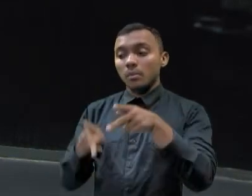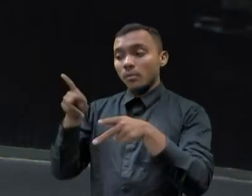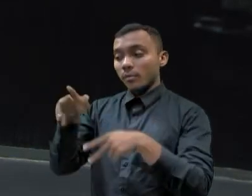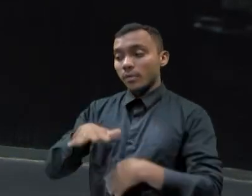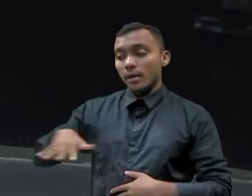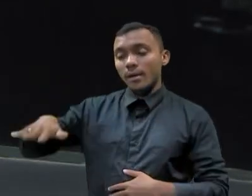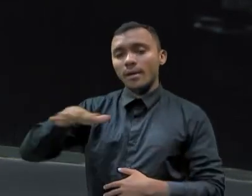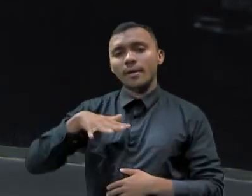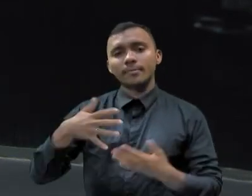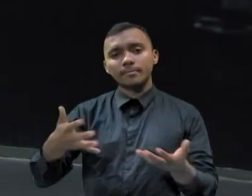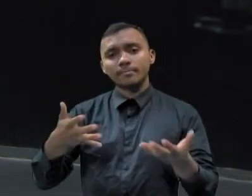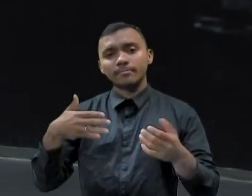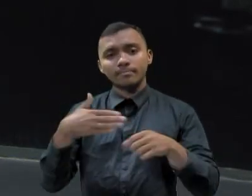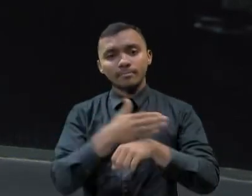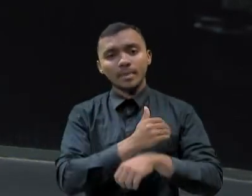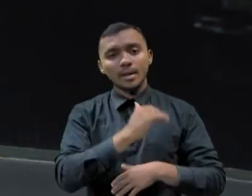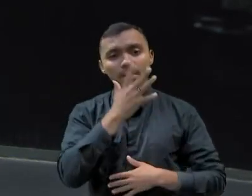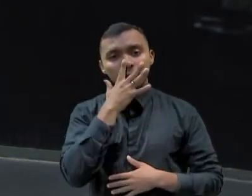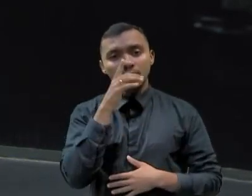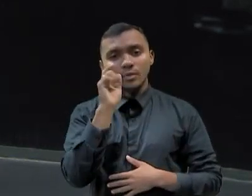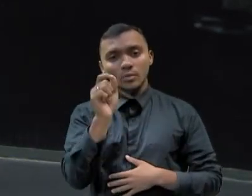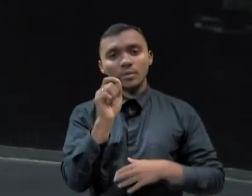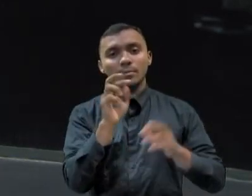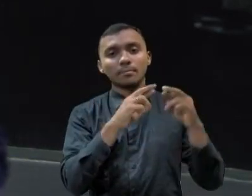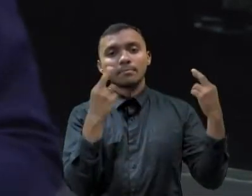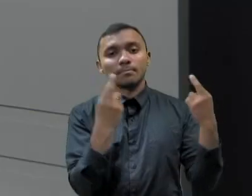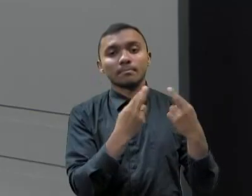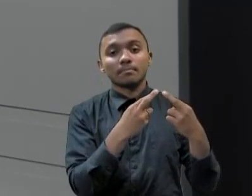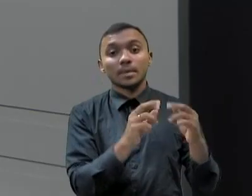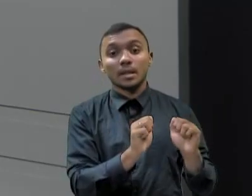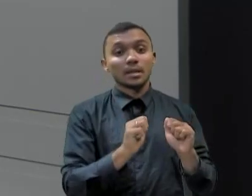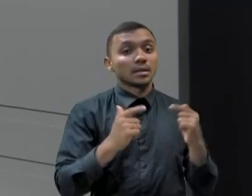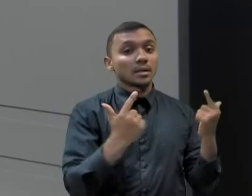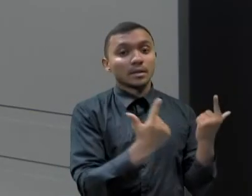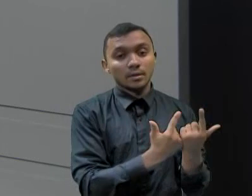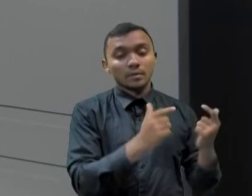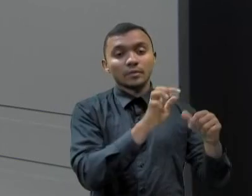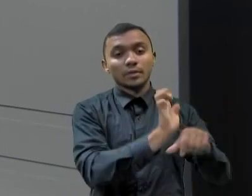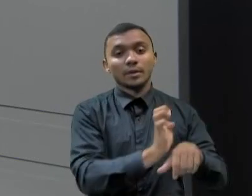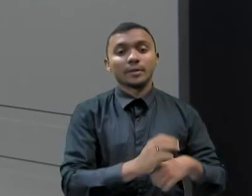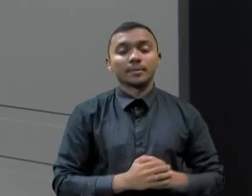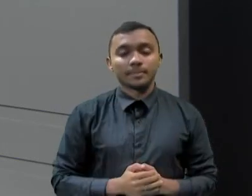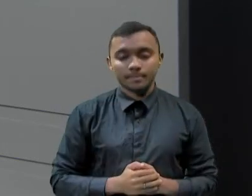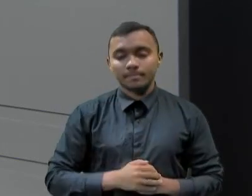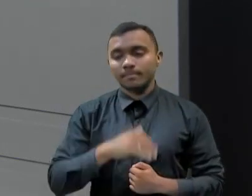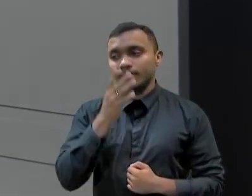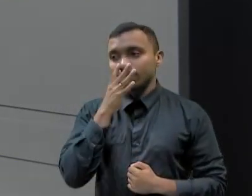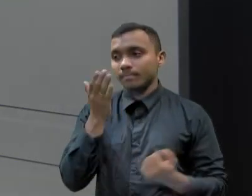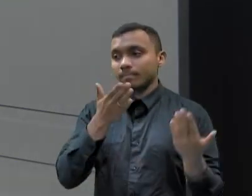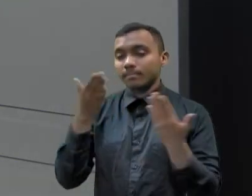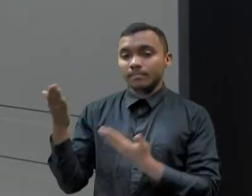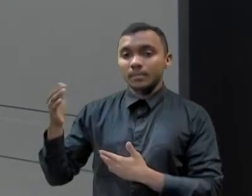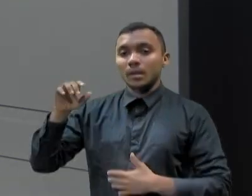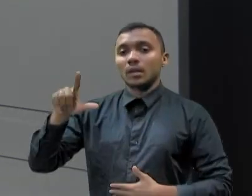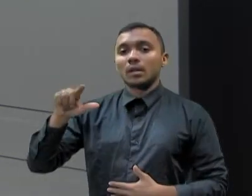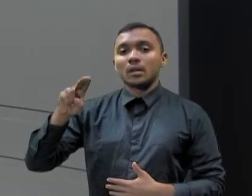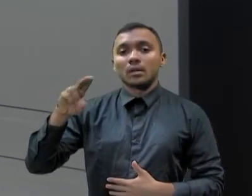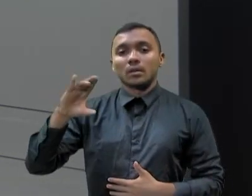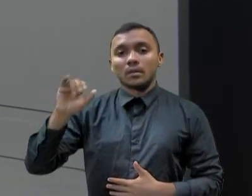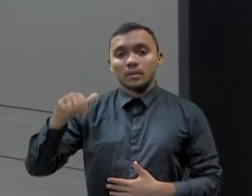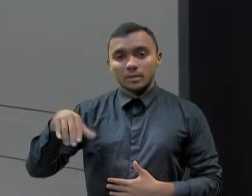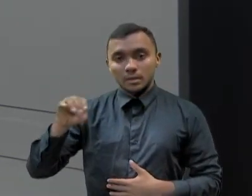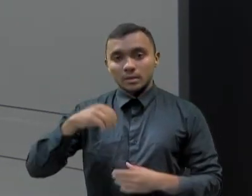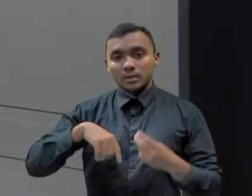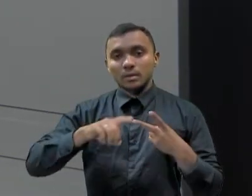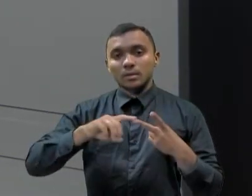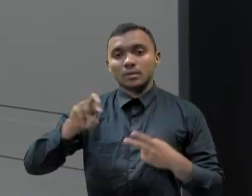as atividades do Legislativo Estadual. Acompanhe comigo na reportagem de Luciano Augusto e Rinaldo